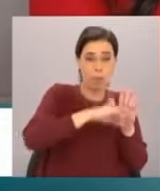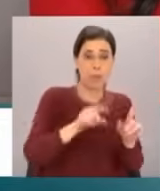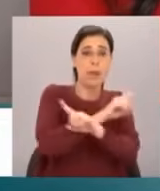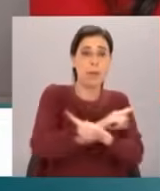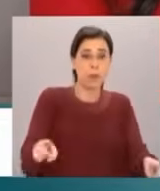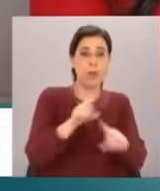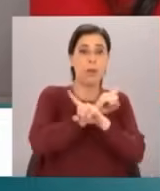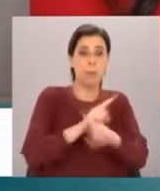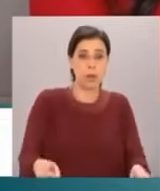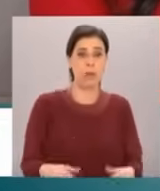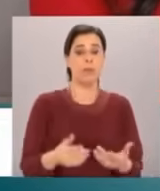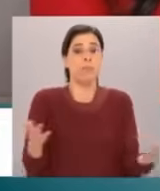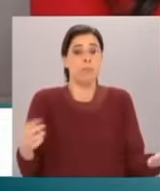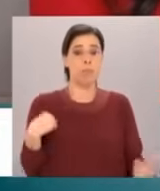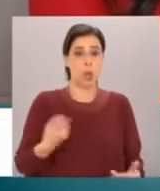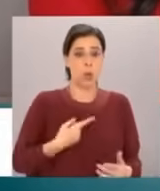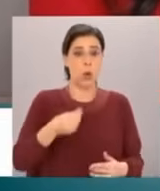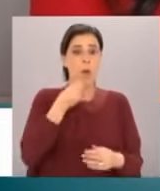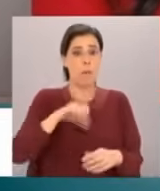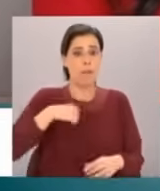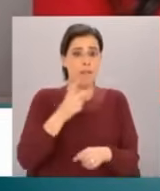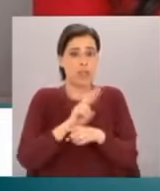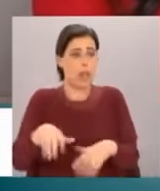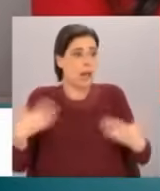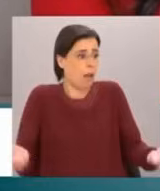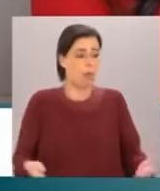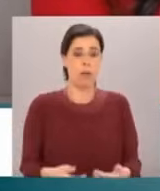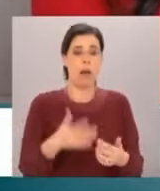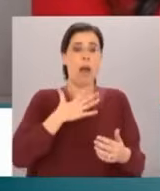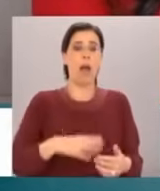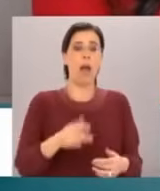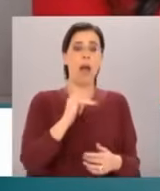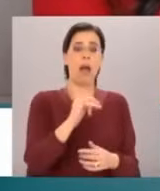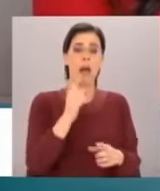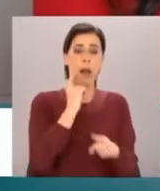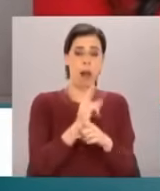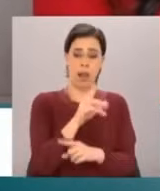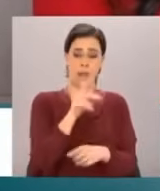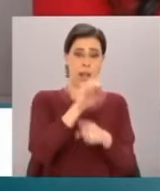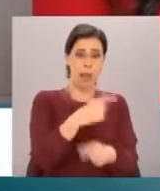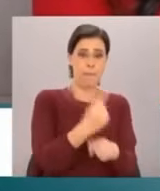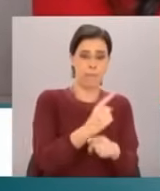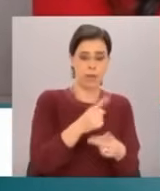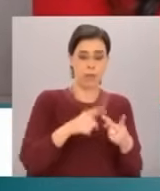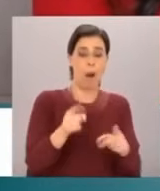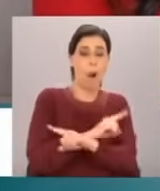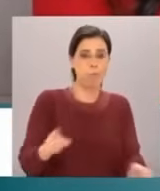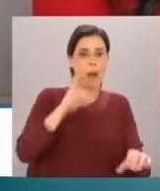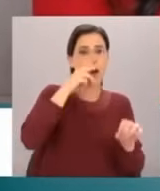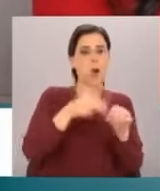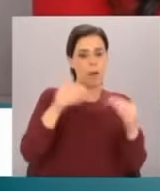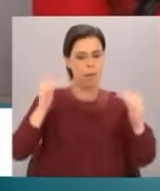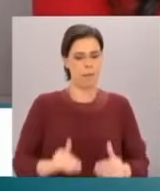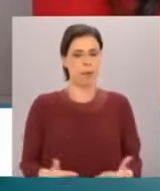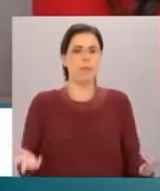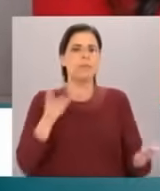programa é proibir proibir quero te damos a todos os vegetarianos que era aumentar a O que é manter o eletricidade que era impedir que os combustíveis